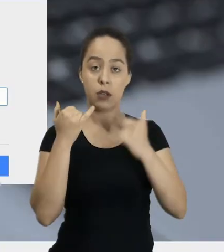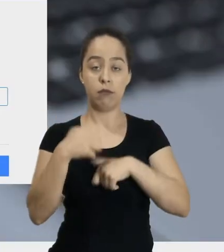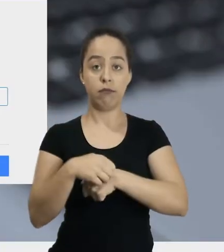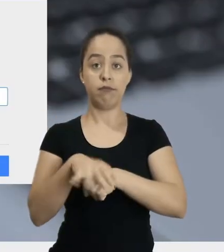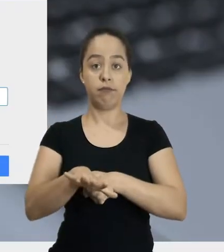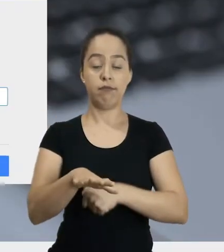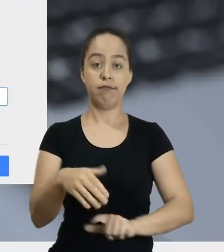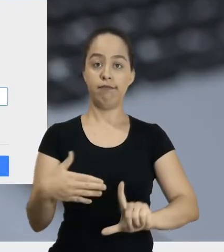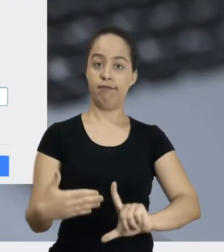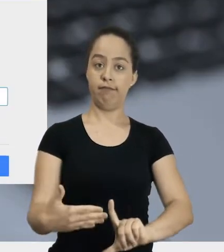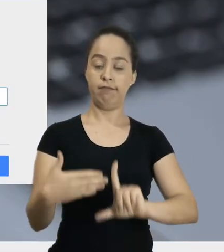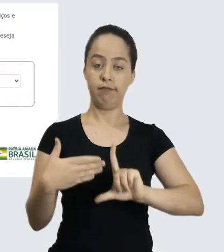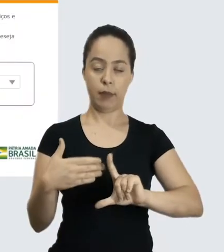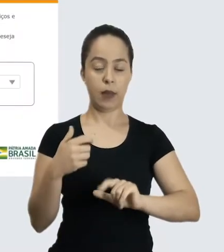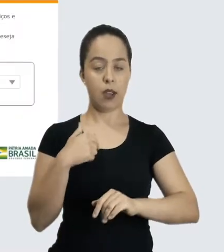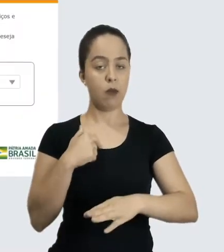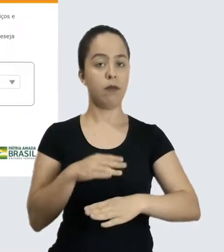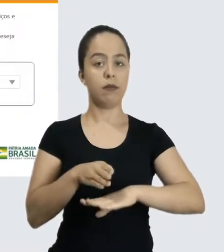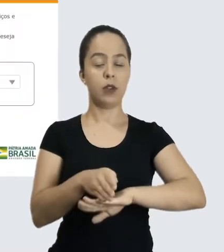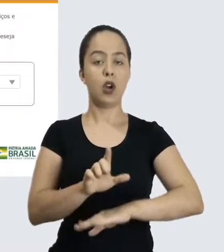Vou entrar aqui com o meu login,